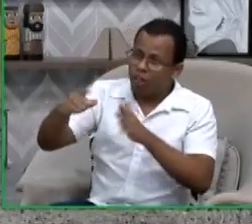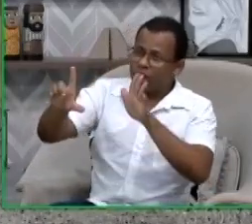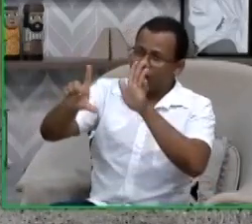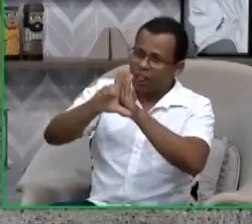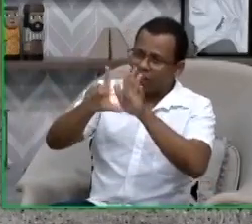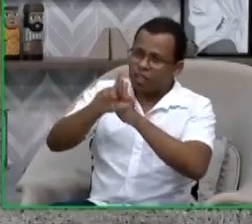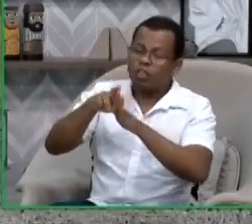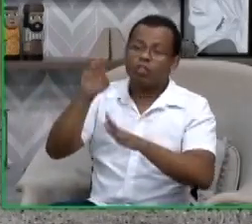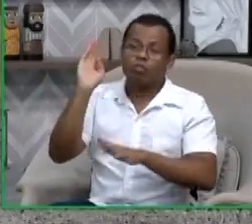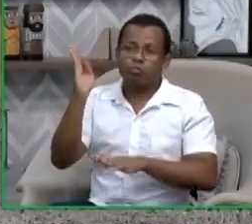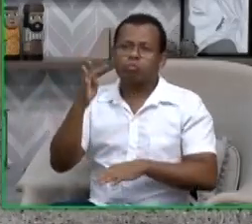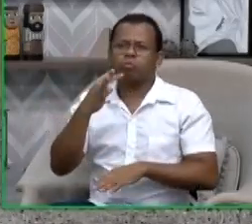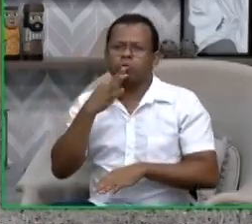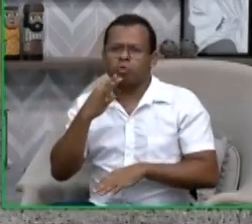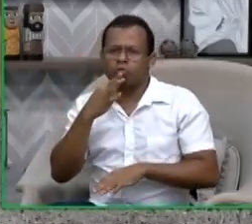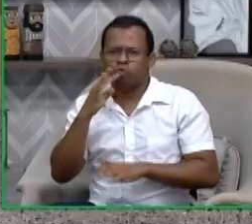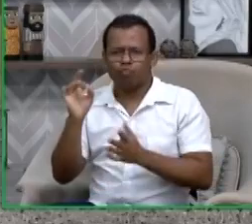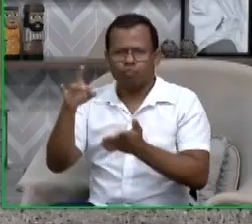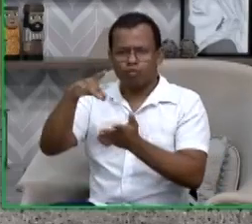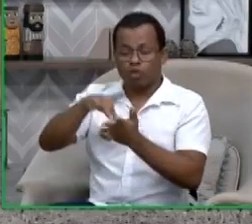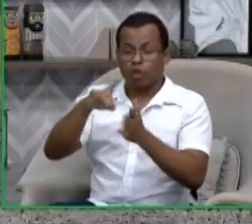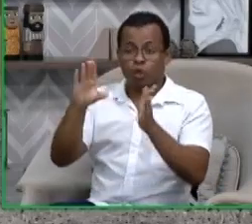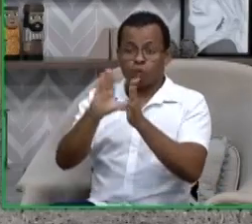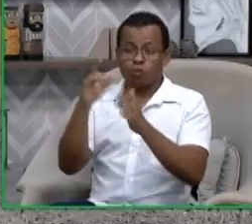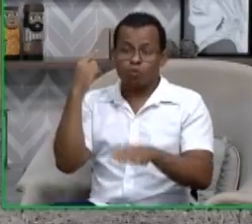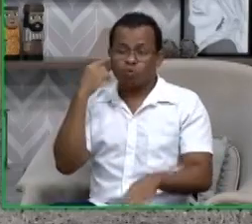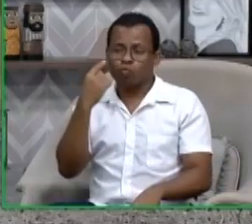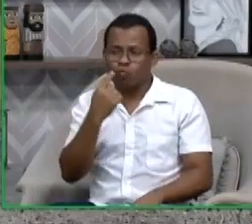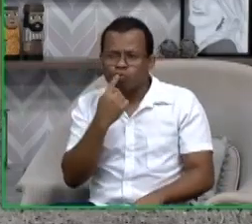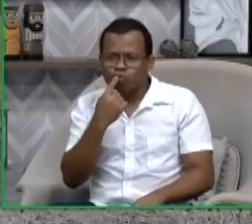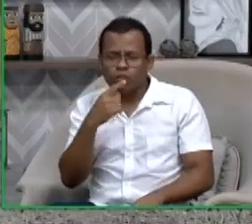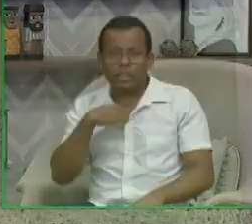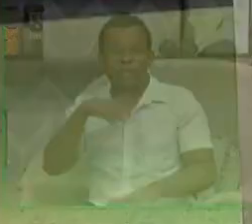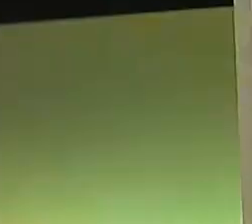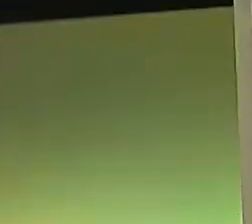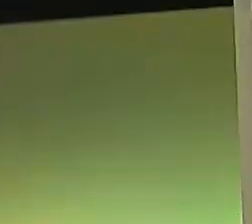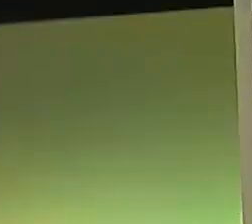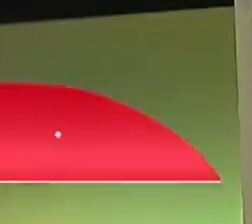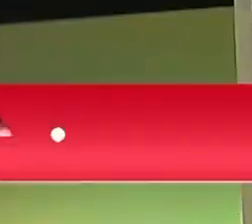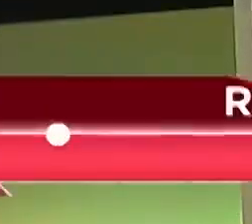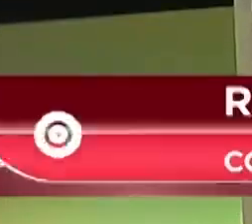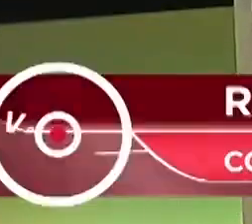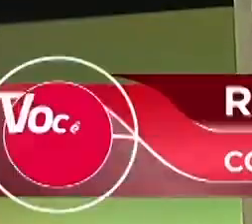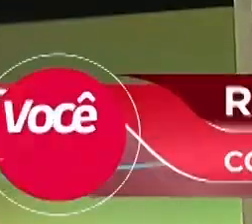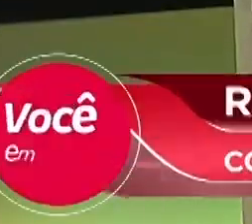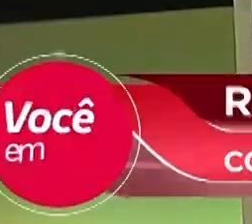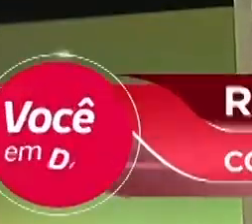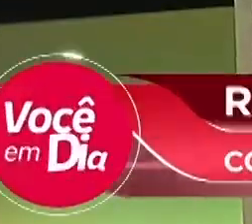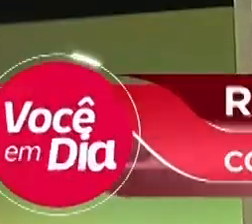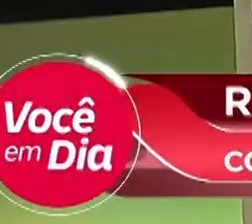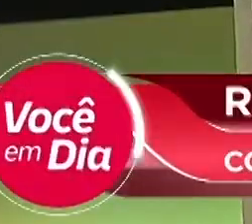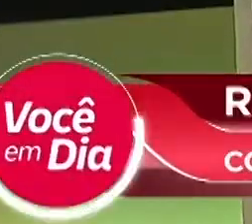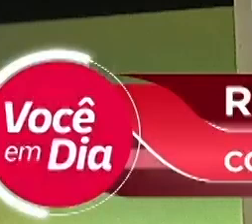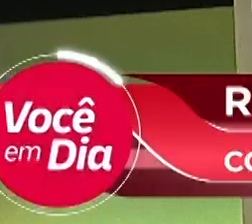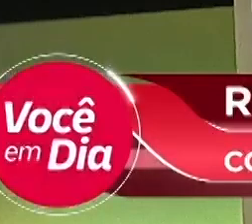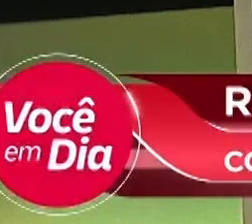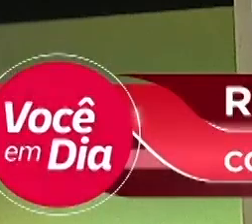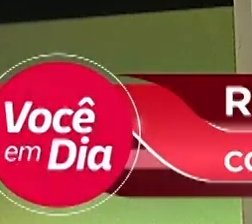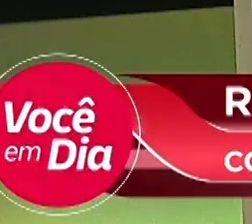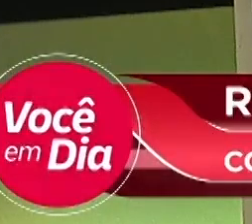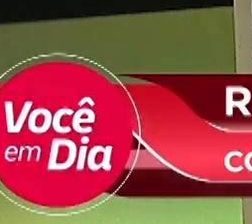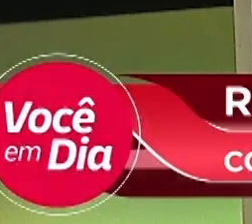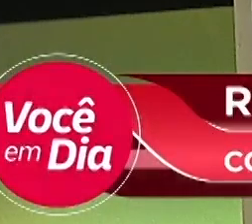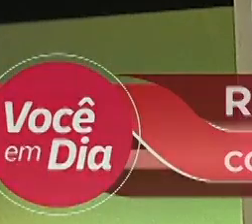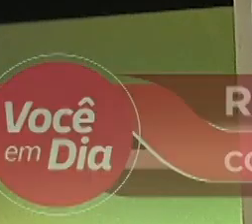ela foi reconhecida, a comunidade surda ela teve os seus direitos de uma forma garantida.